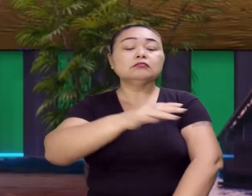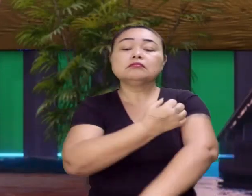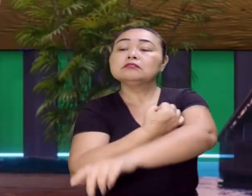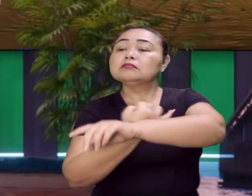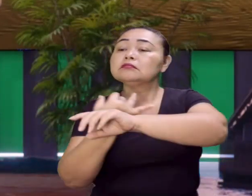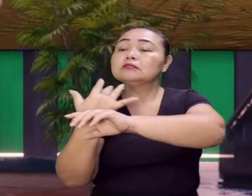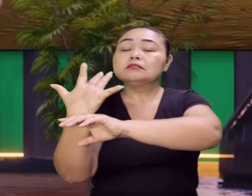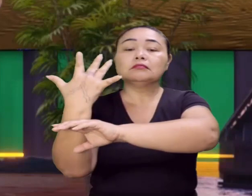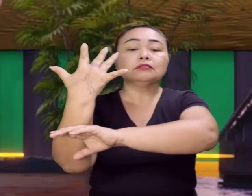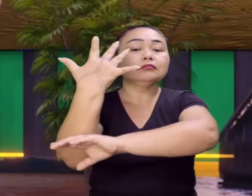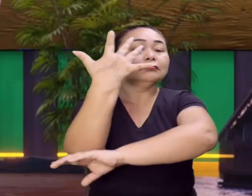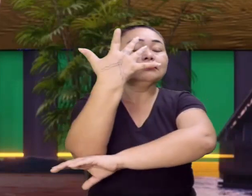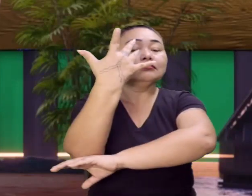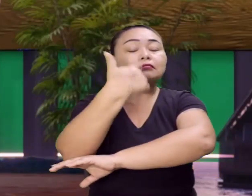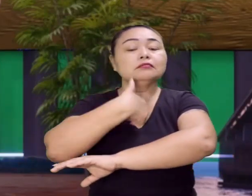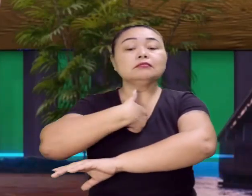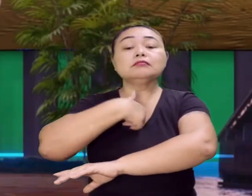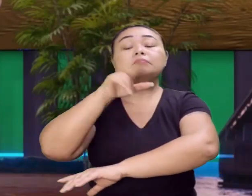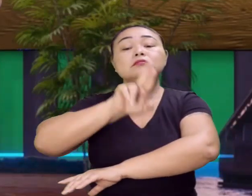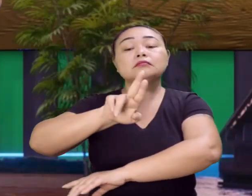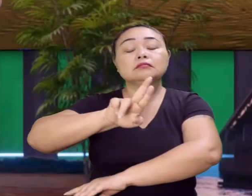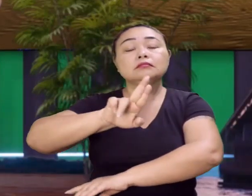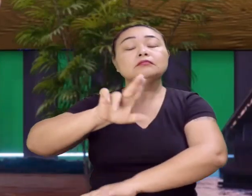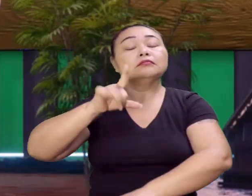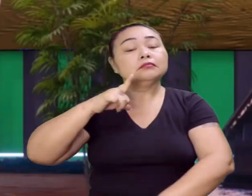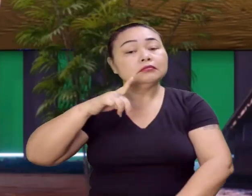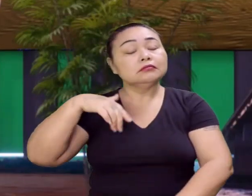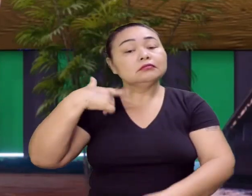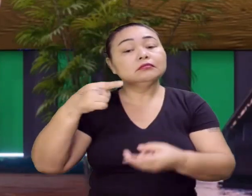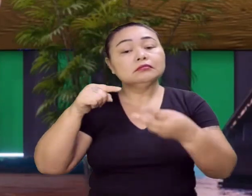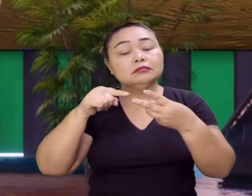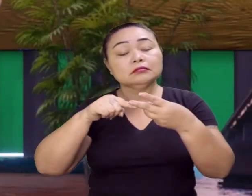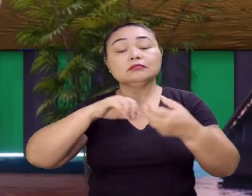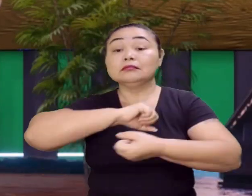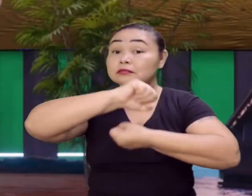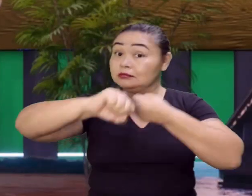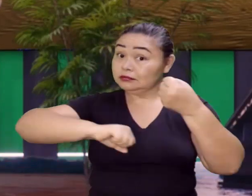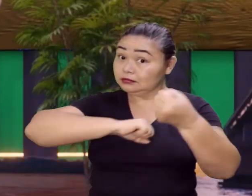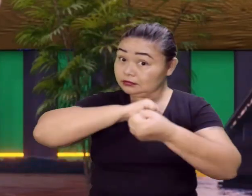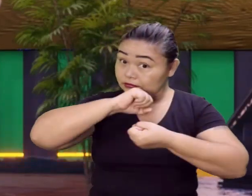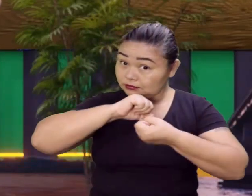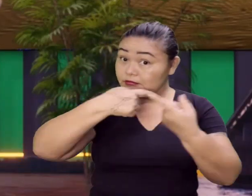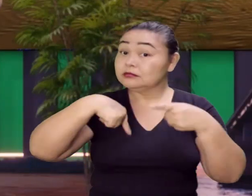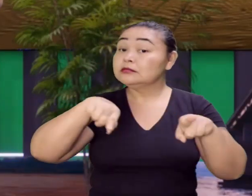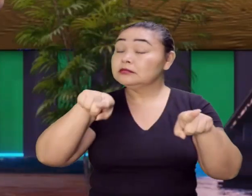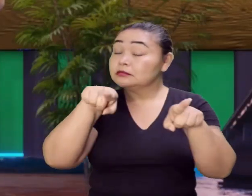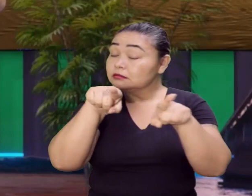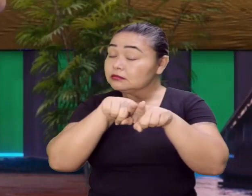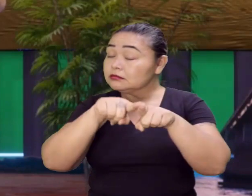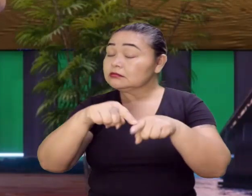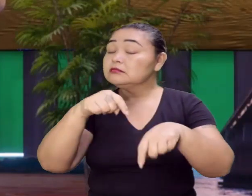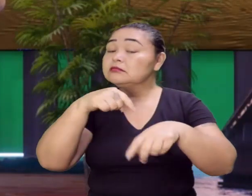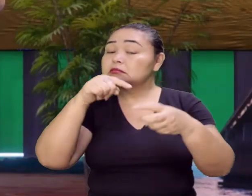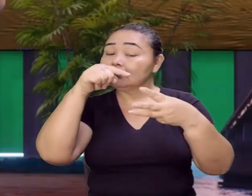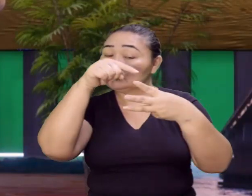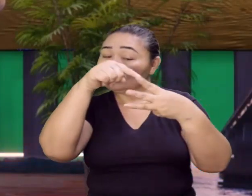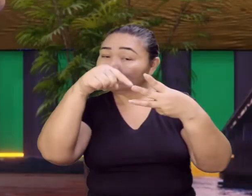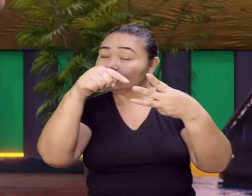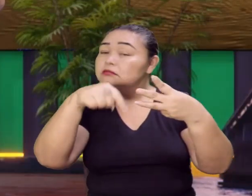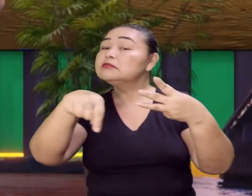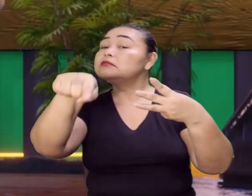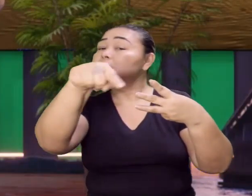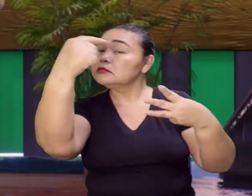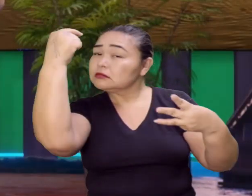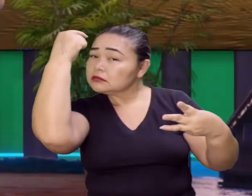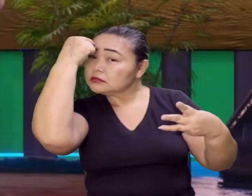ambiente, em relação ao consumo, em relação à sustentabilidade. Exato. Não é isso? Muito bem. E isso